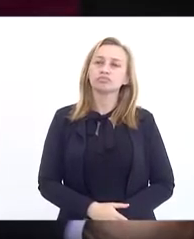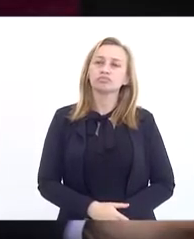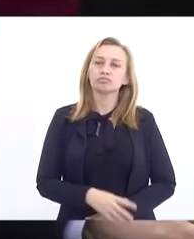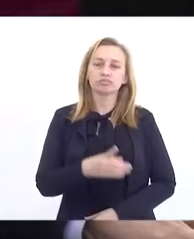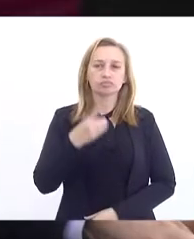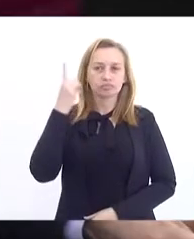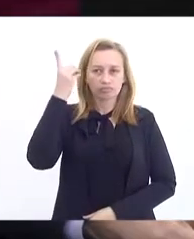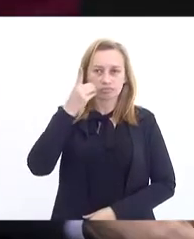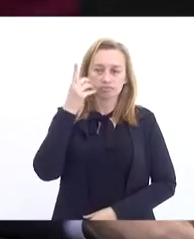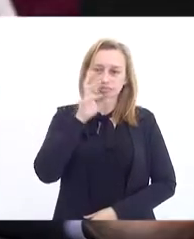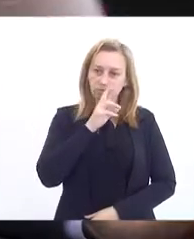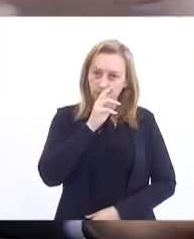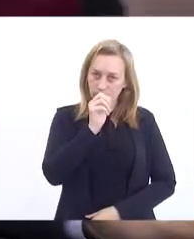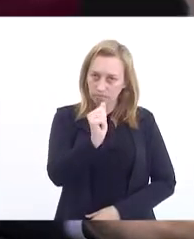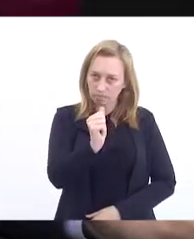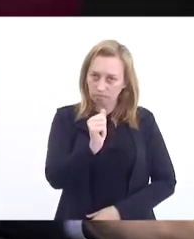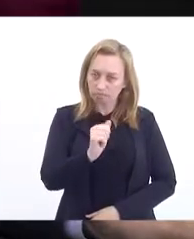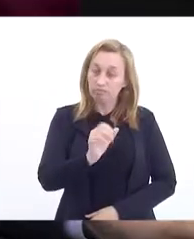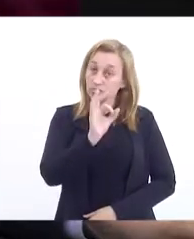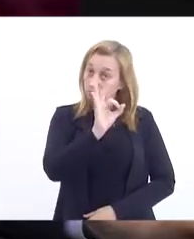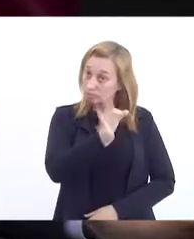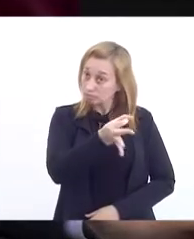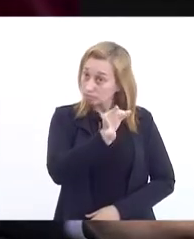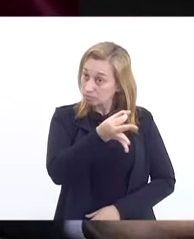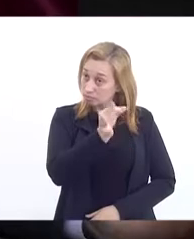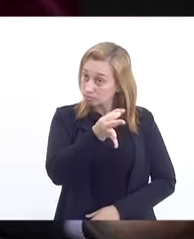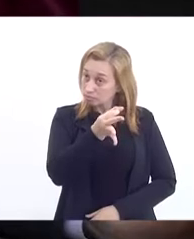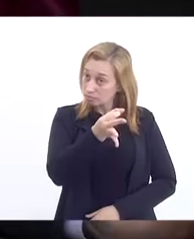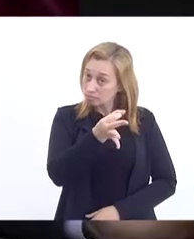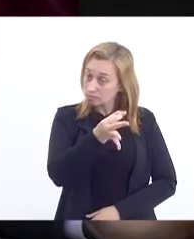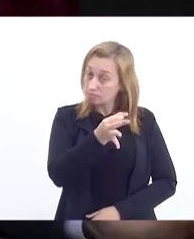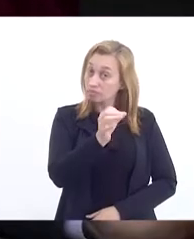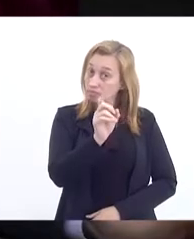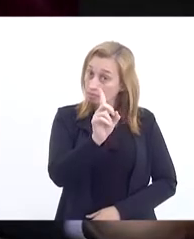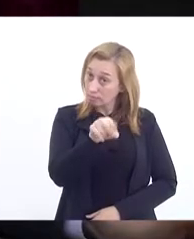deputado Rodrigo Amorim exatamente porque é uma concessão.